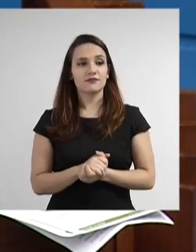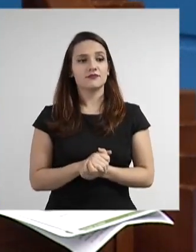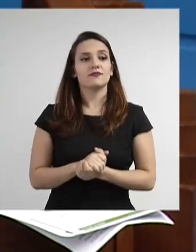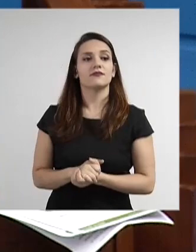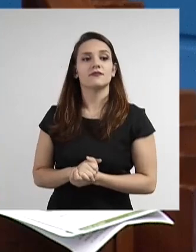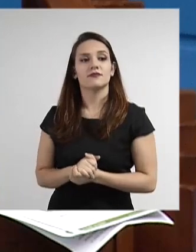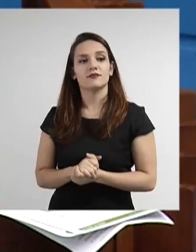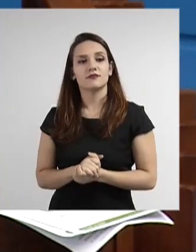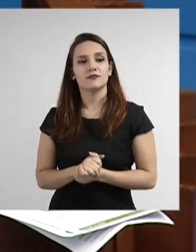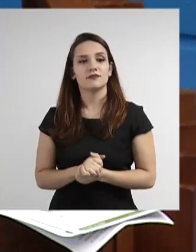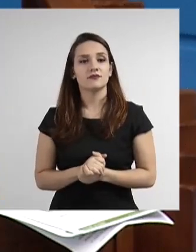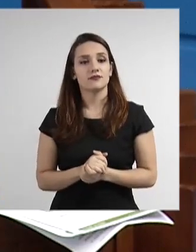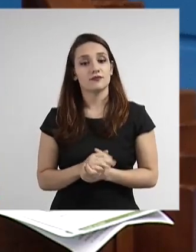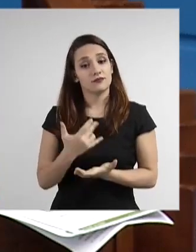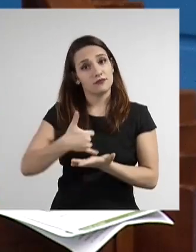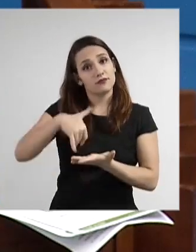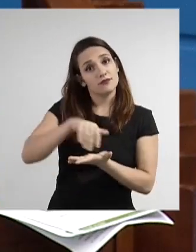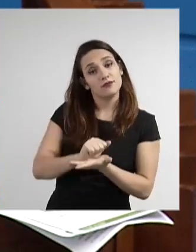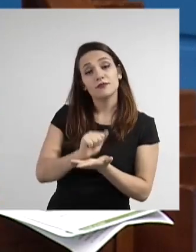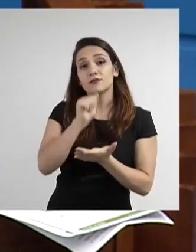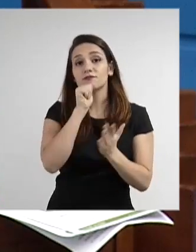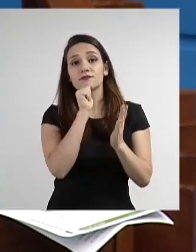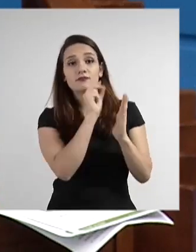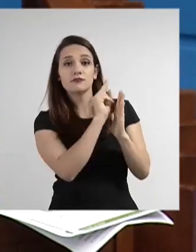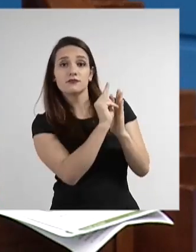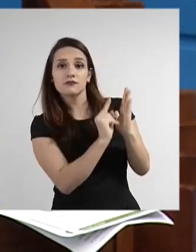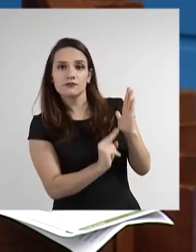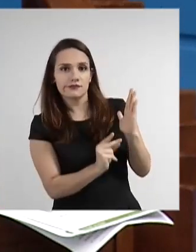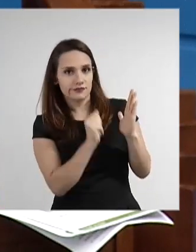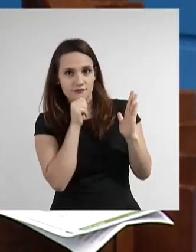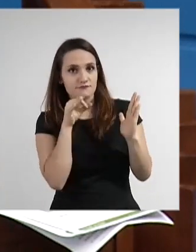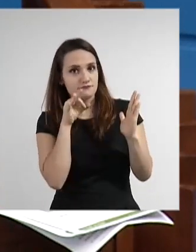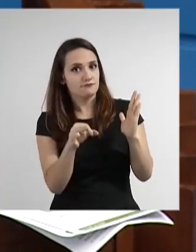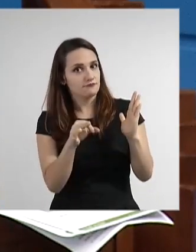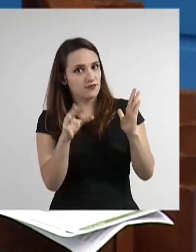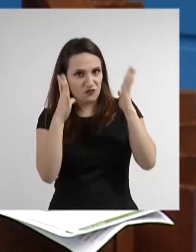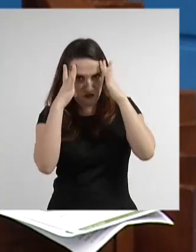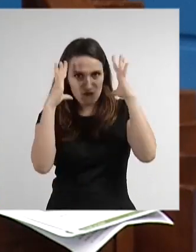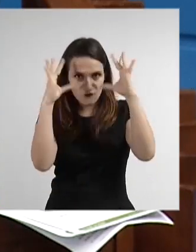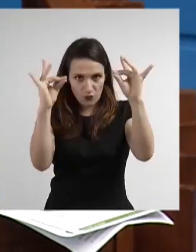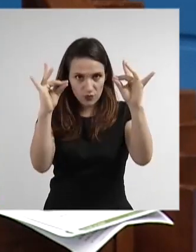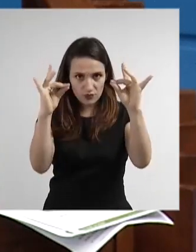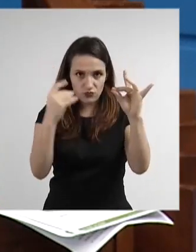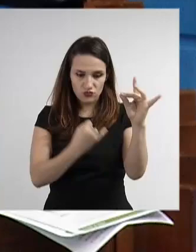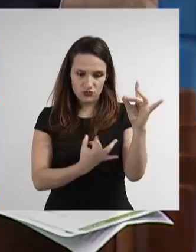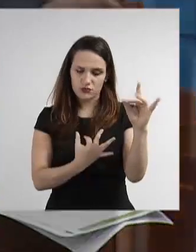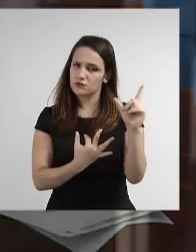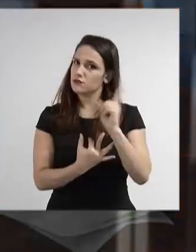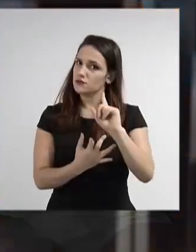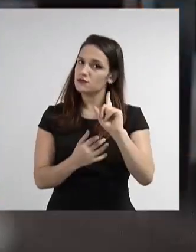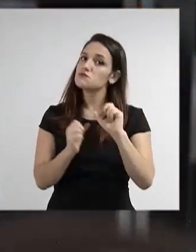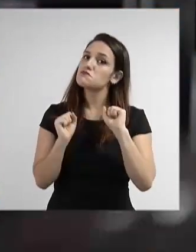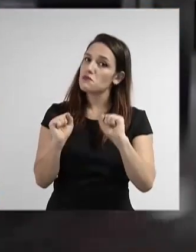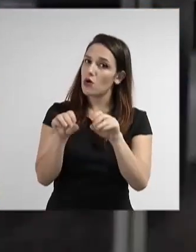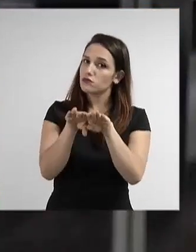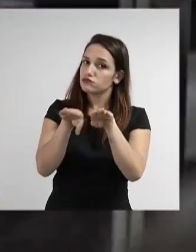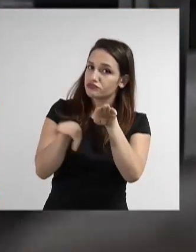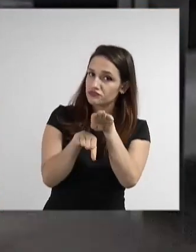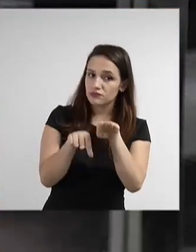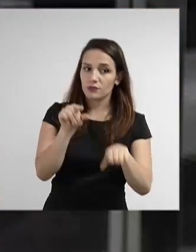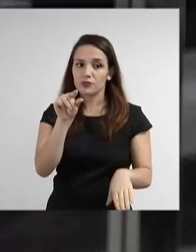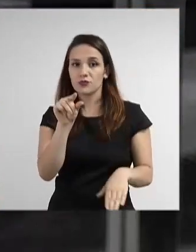né, de cadastro vai ser realizado ainda e que esse número ainda não é oficial, né, que a gente pode ter um número